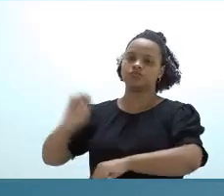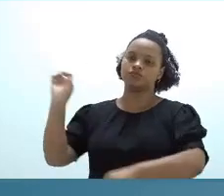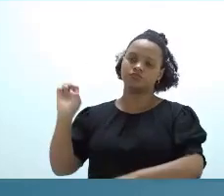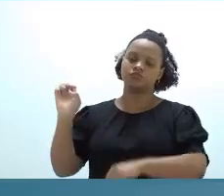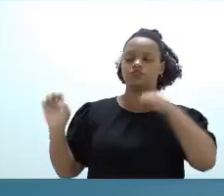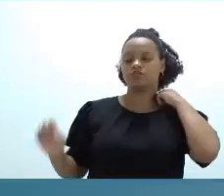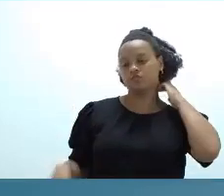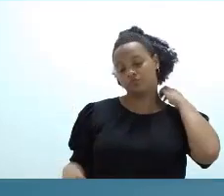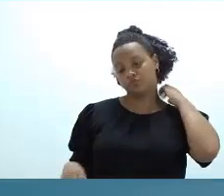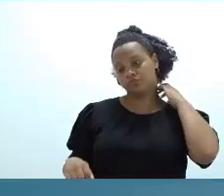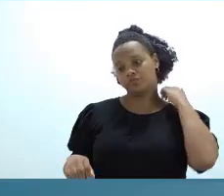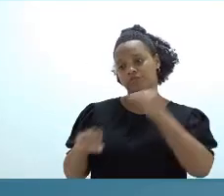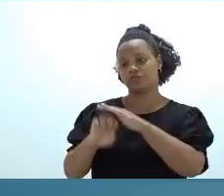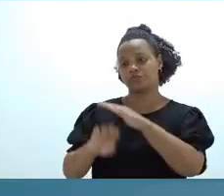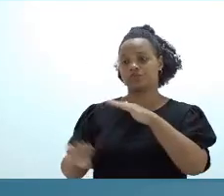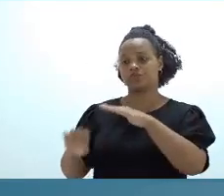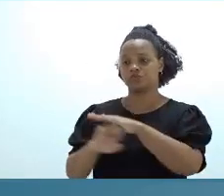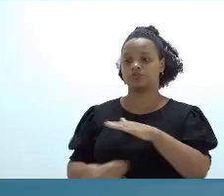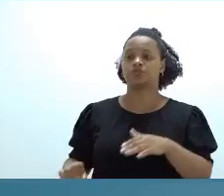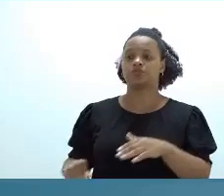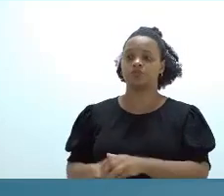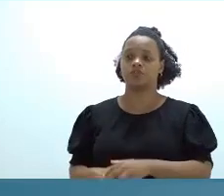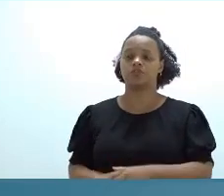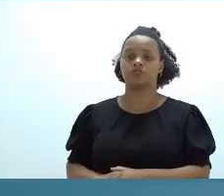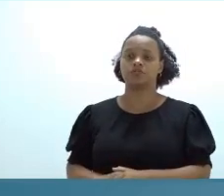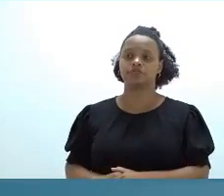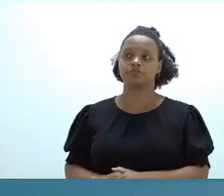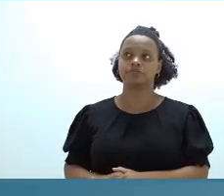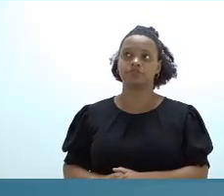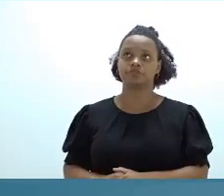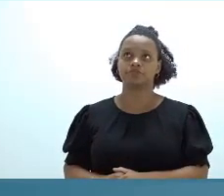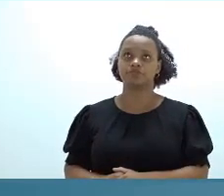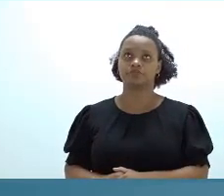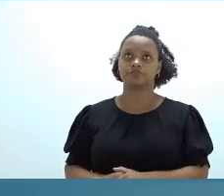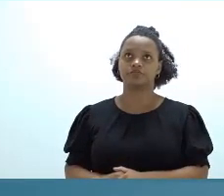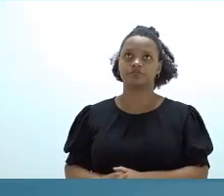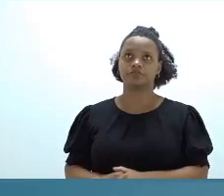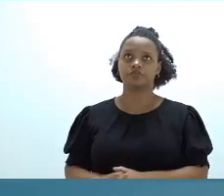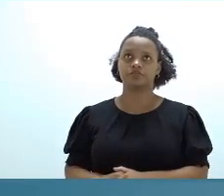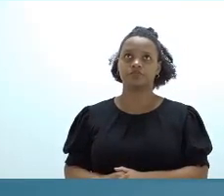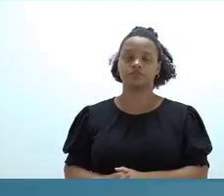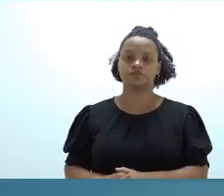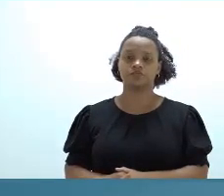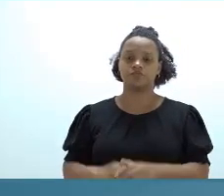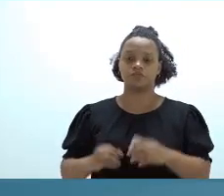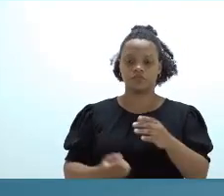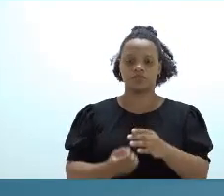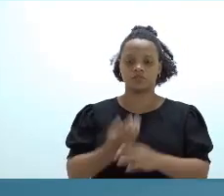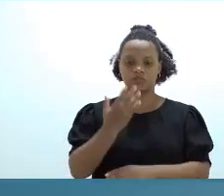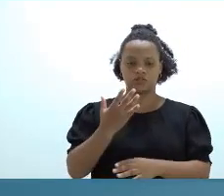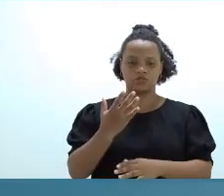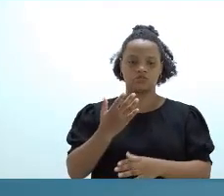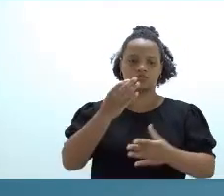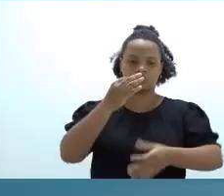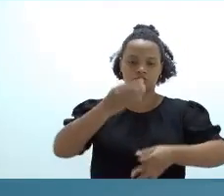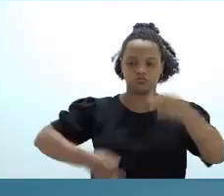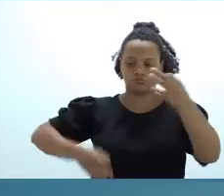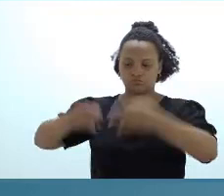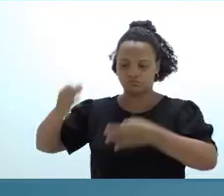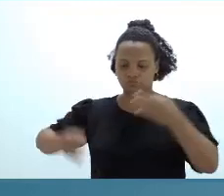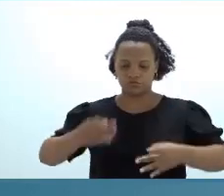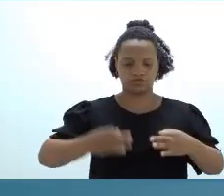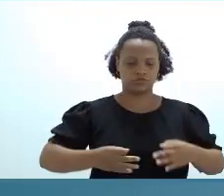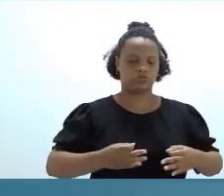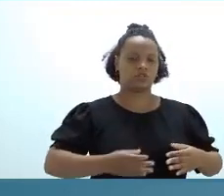à competência das turmas de direito público, porque a natureza jurídica destas é publicista, a despeito de também sofrer